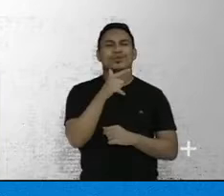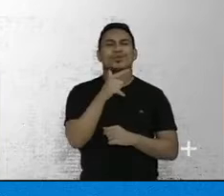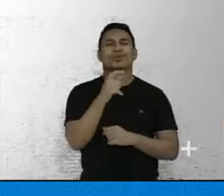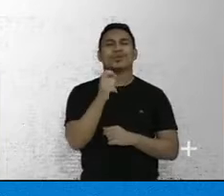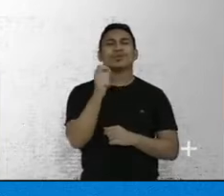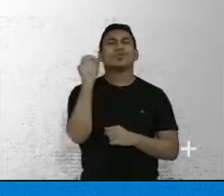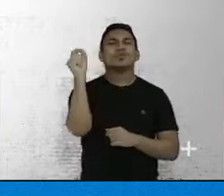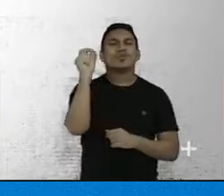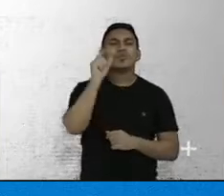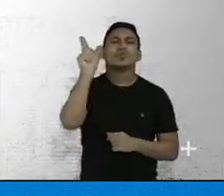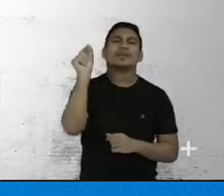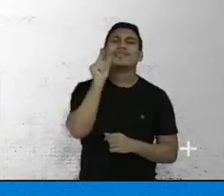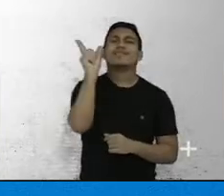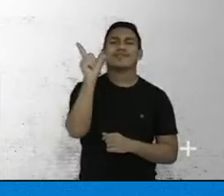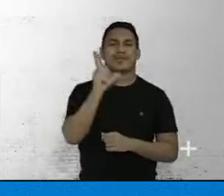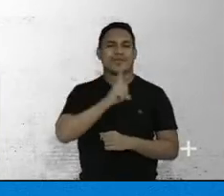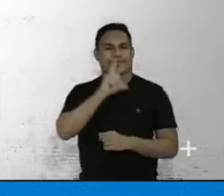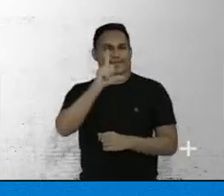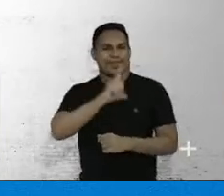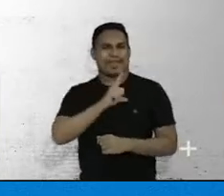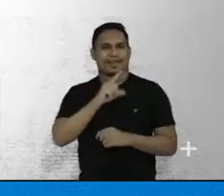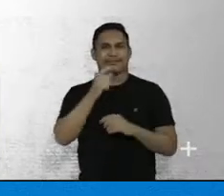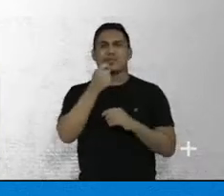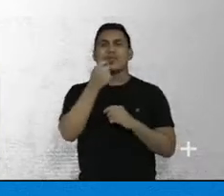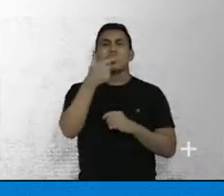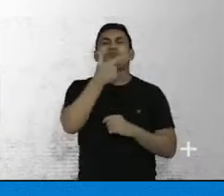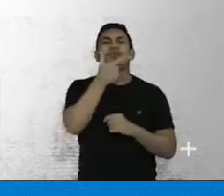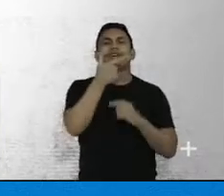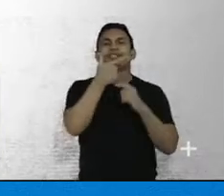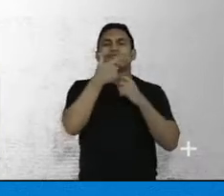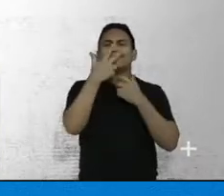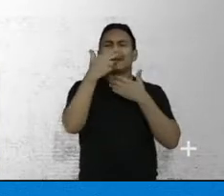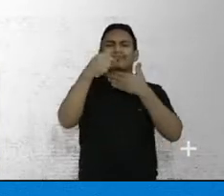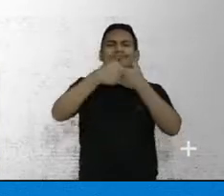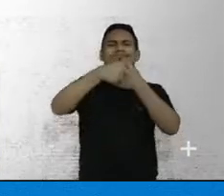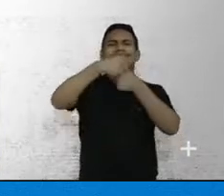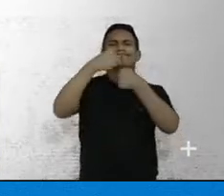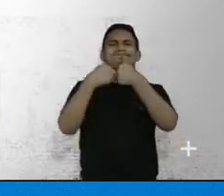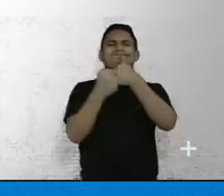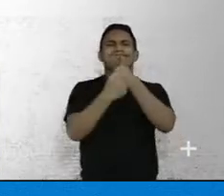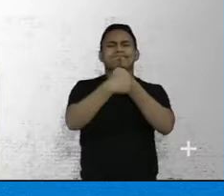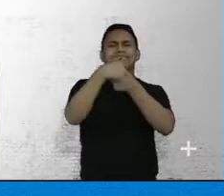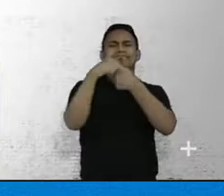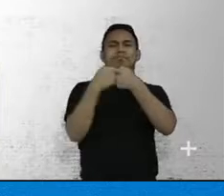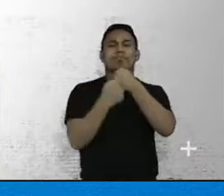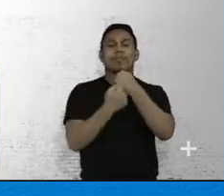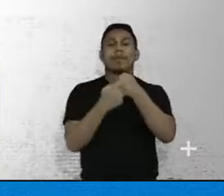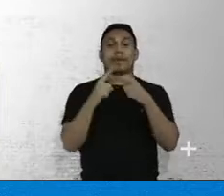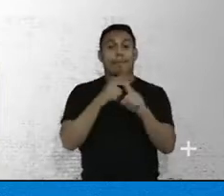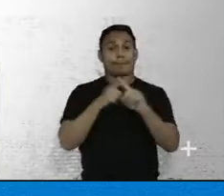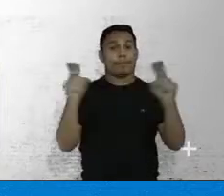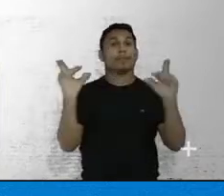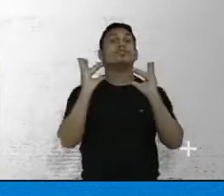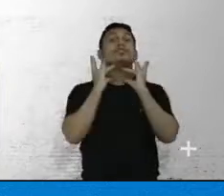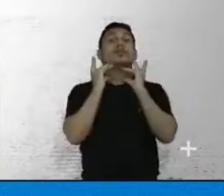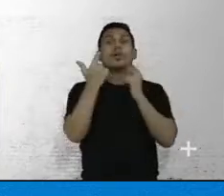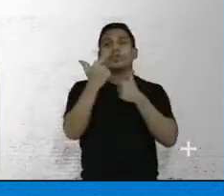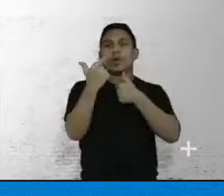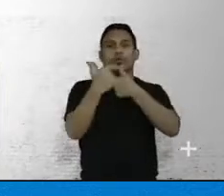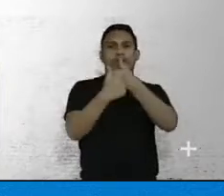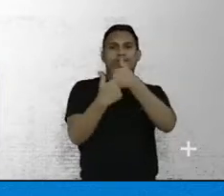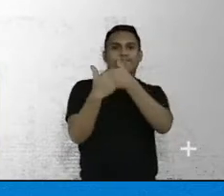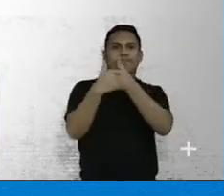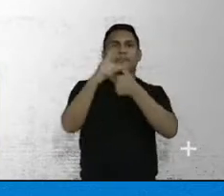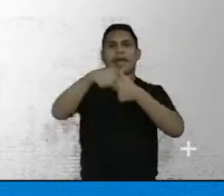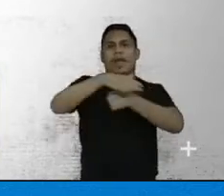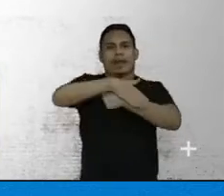se a tireoide fosse uma tireoide normal, ela é um queijo mussarela, não tem furinho nenhum, não tem buraco nenhum, é bem lisa. Agora, quando a gente